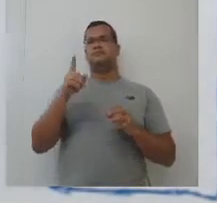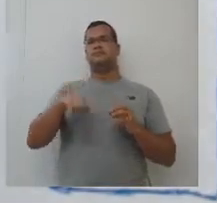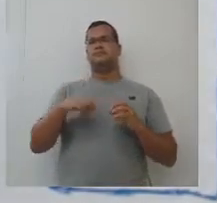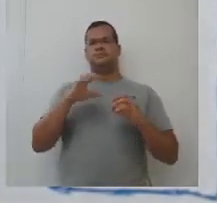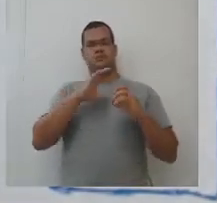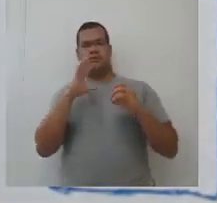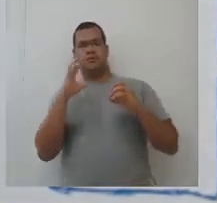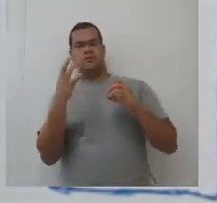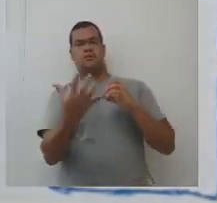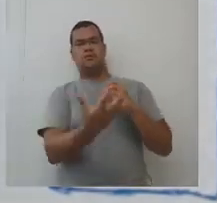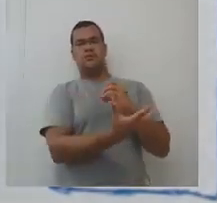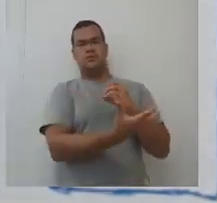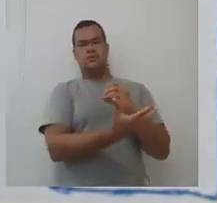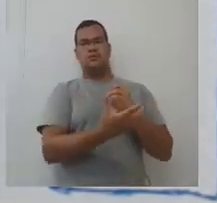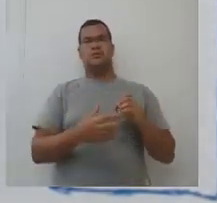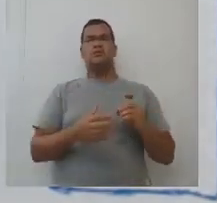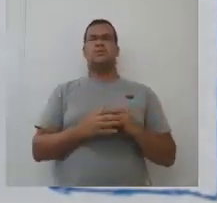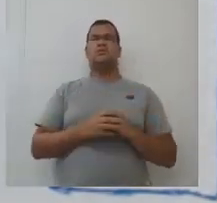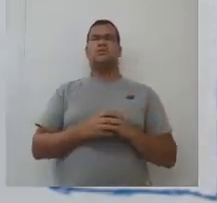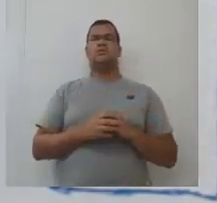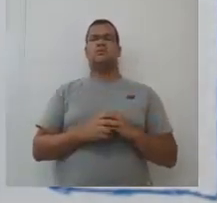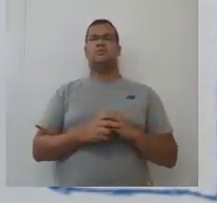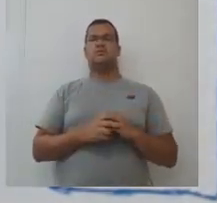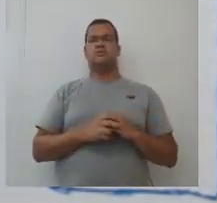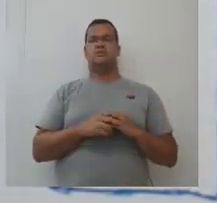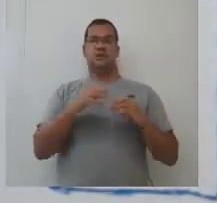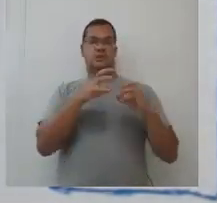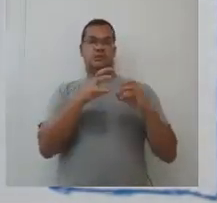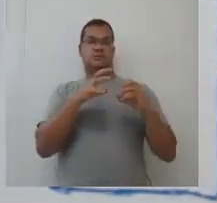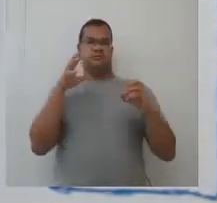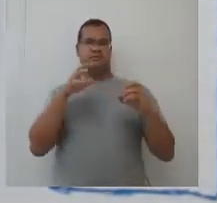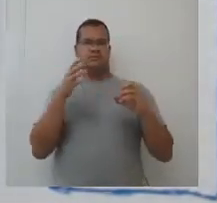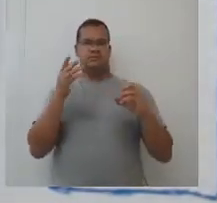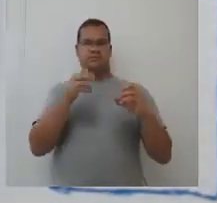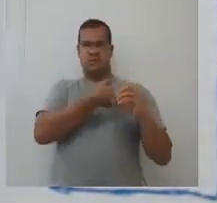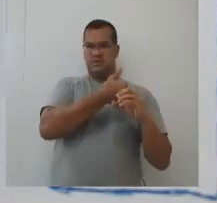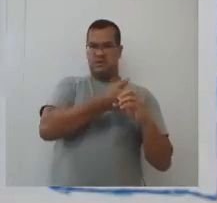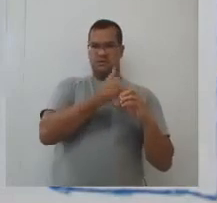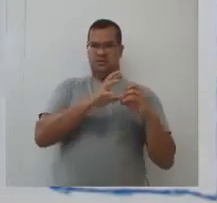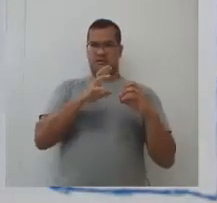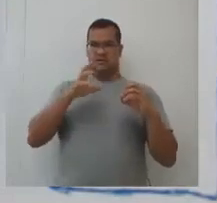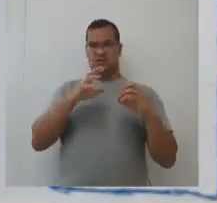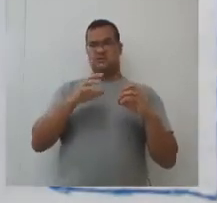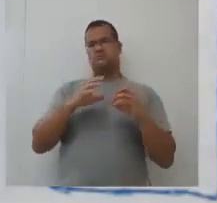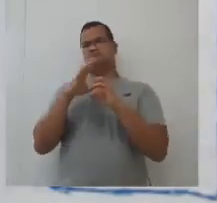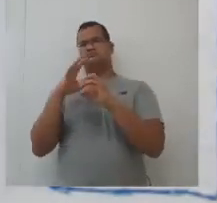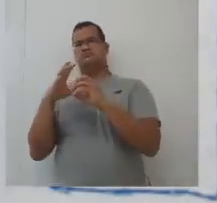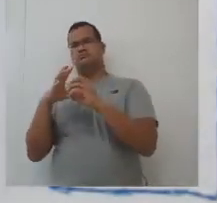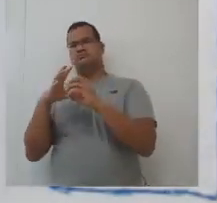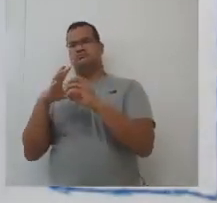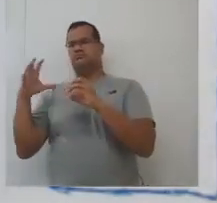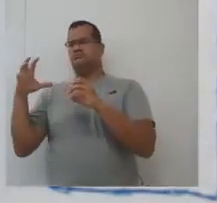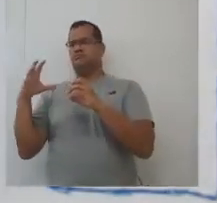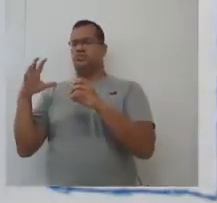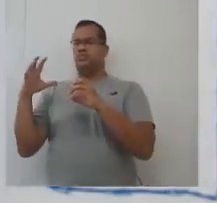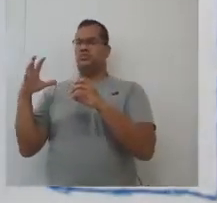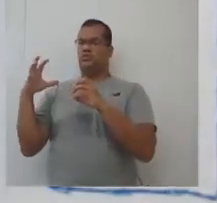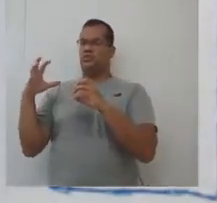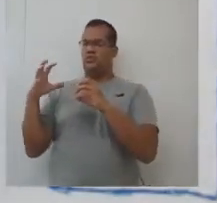que esse campo elétrico é um campo que, enquanto esse diverge, o outro é um campo que